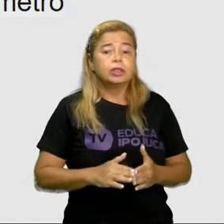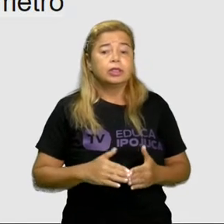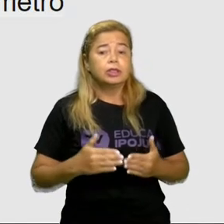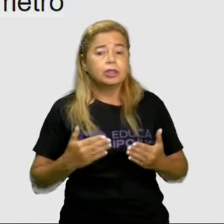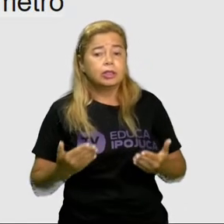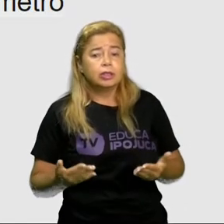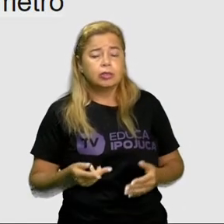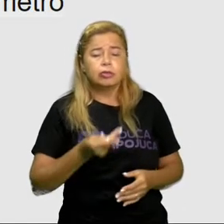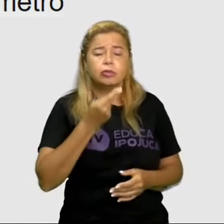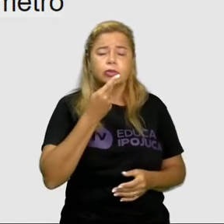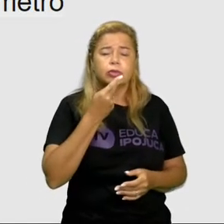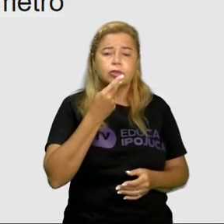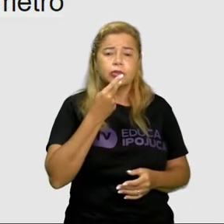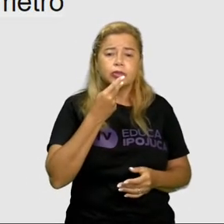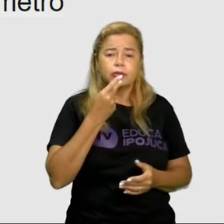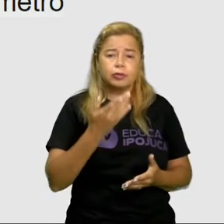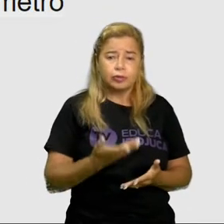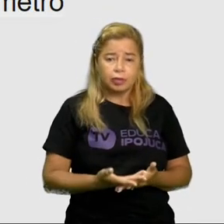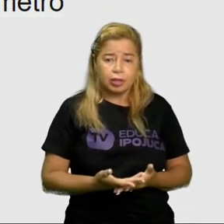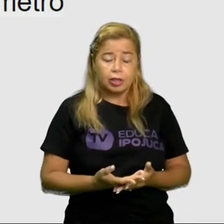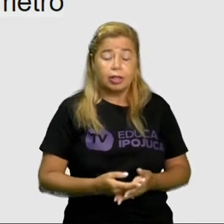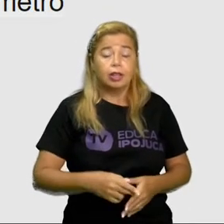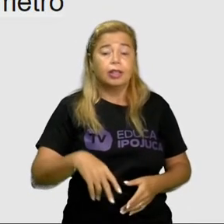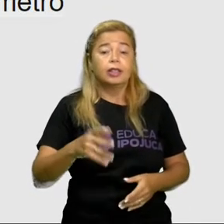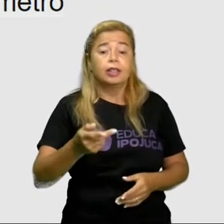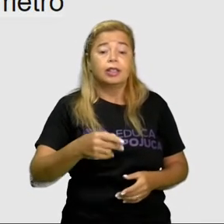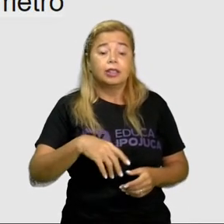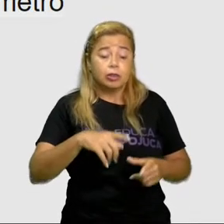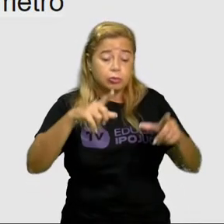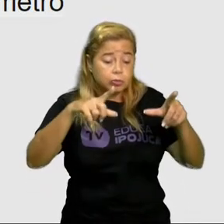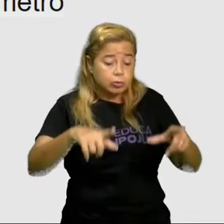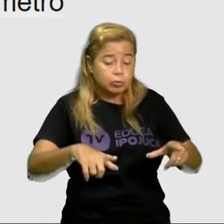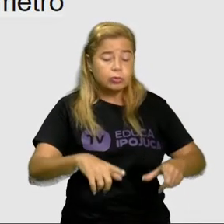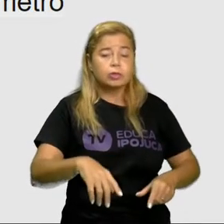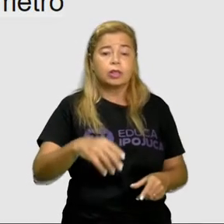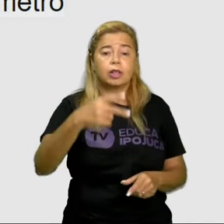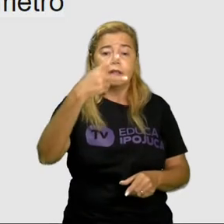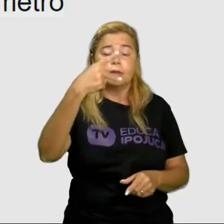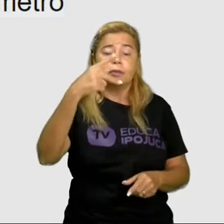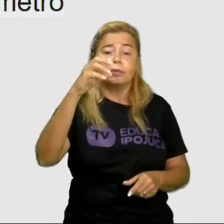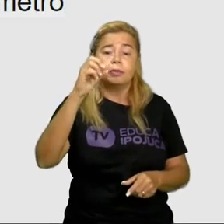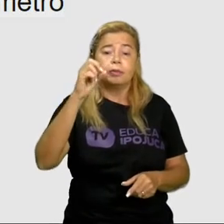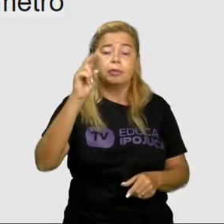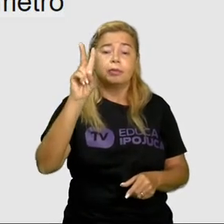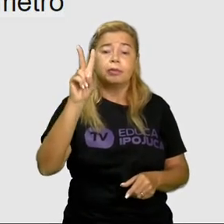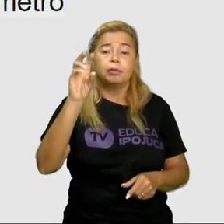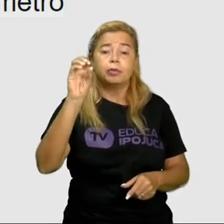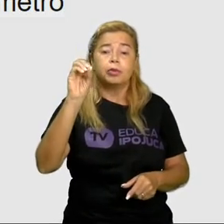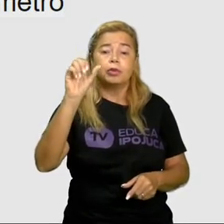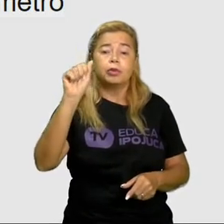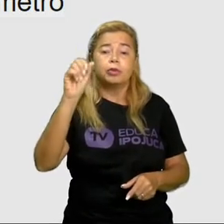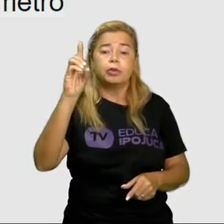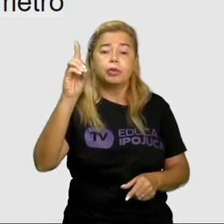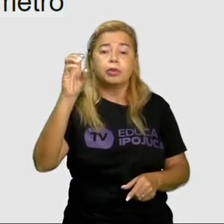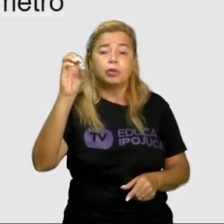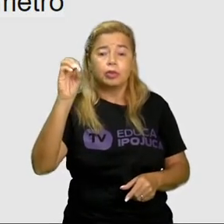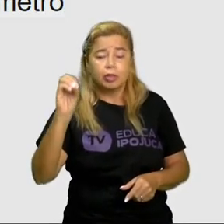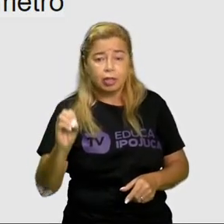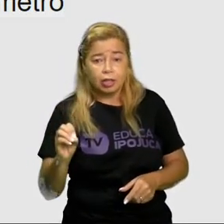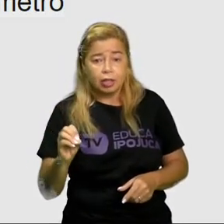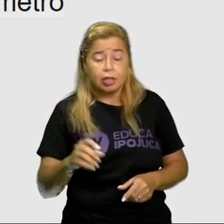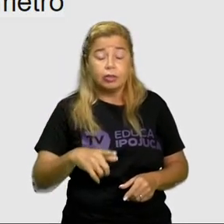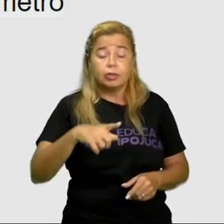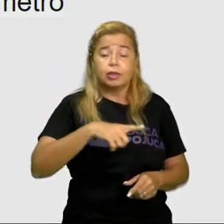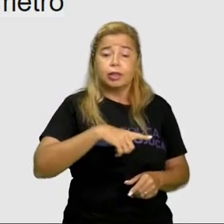quando dizemos que um lugar ele é muito povoado, estamos dizendo que há muitos habitantes a cada